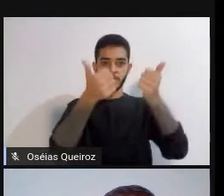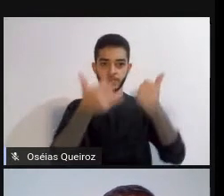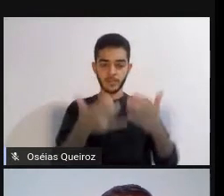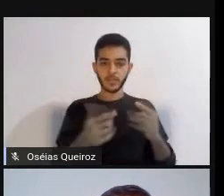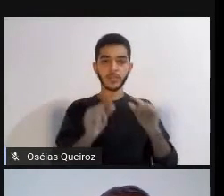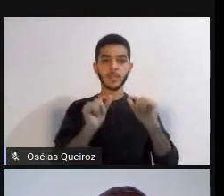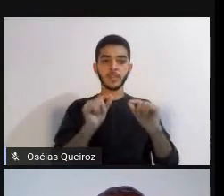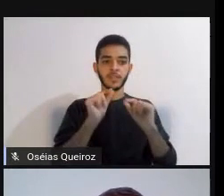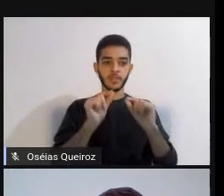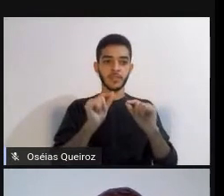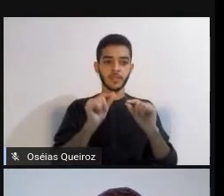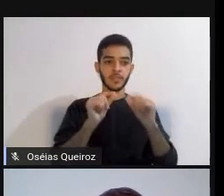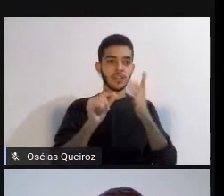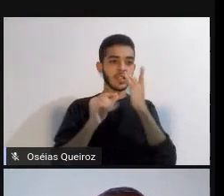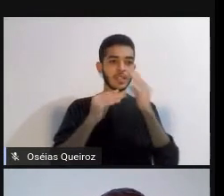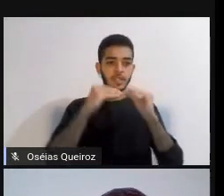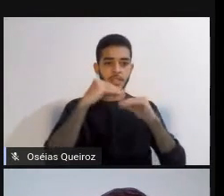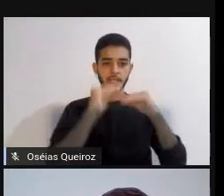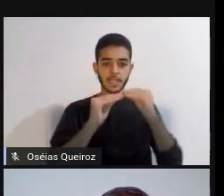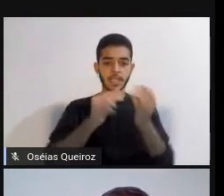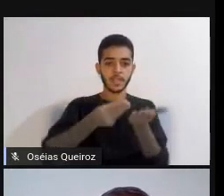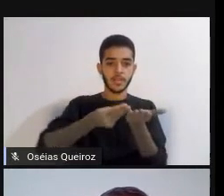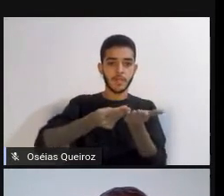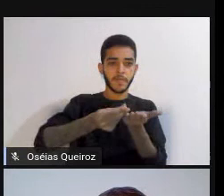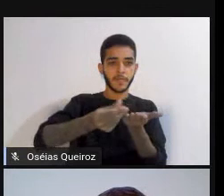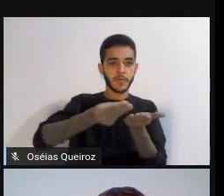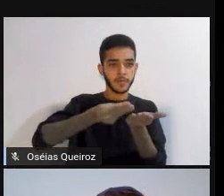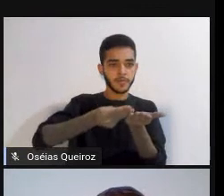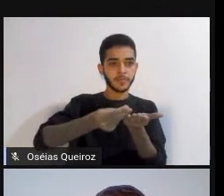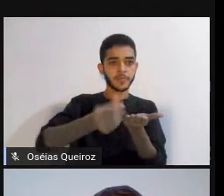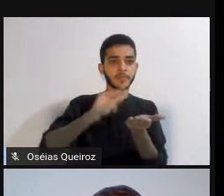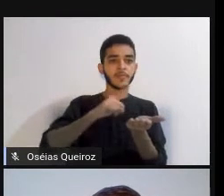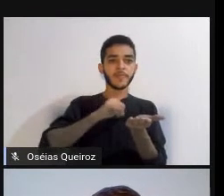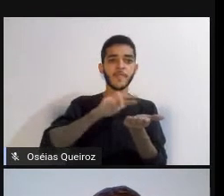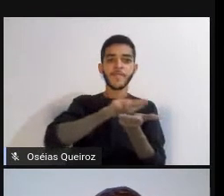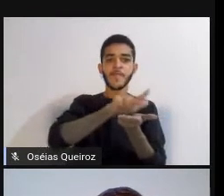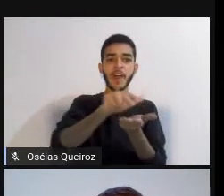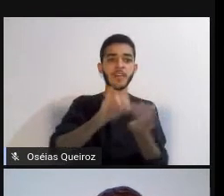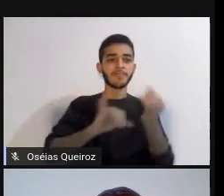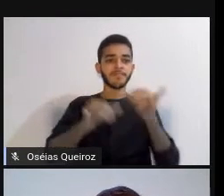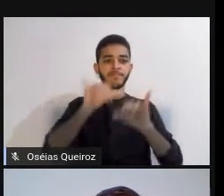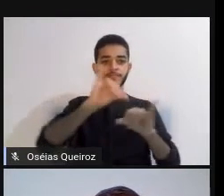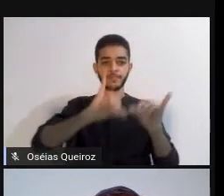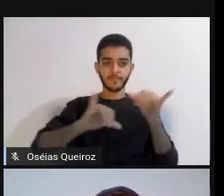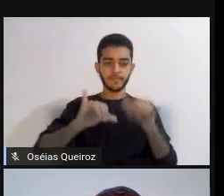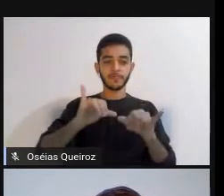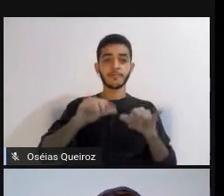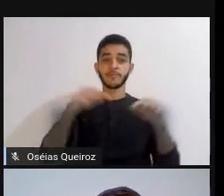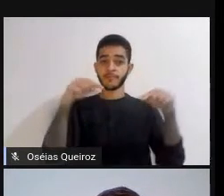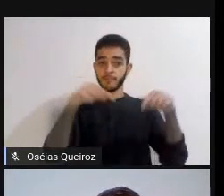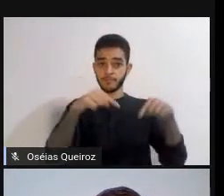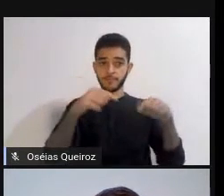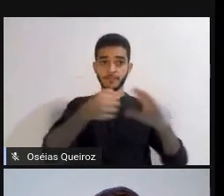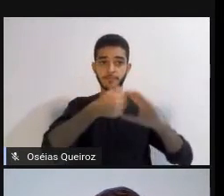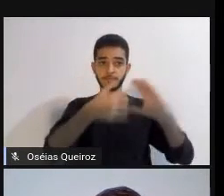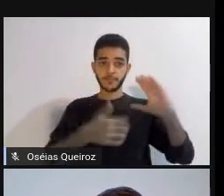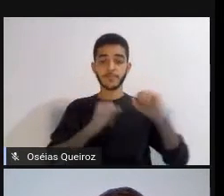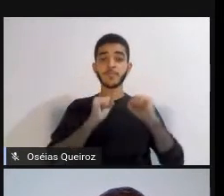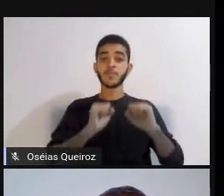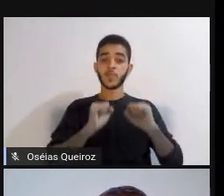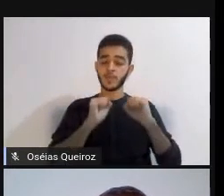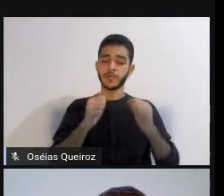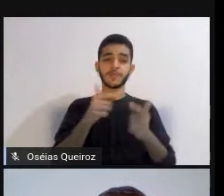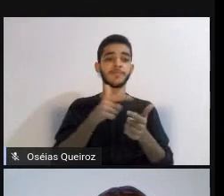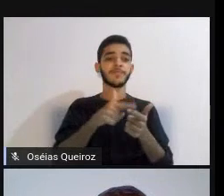e dissemos que ele possui vários constituintes químicos, e esses constituintes eles podem causar uma série